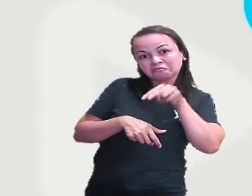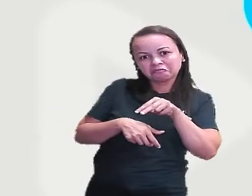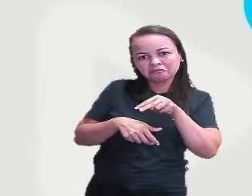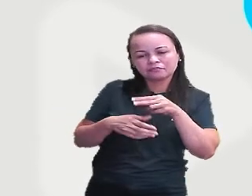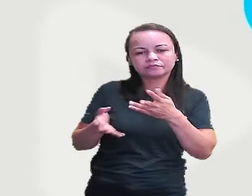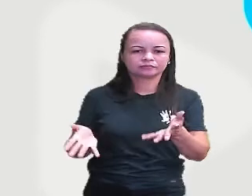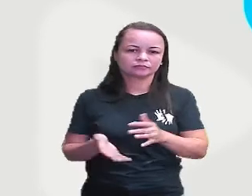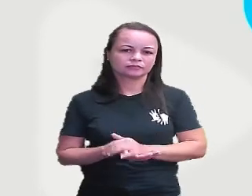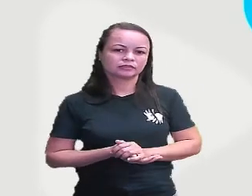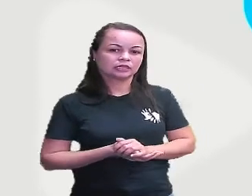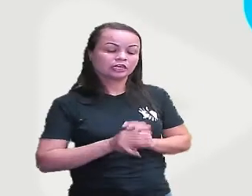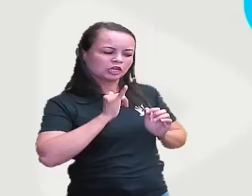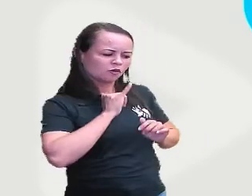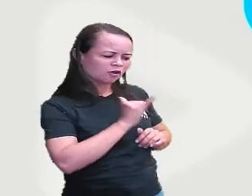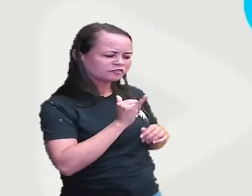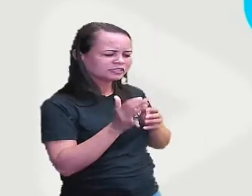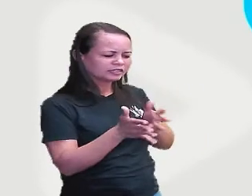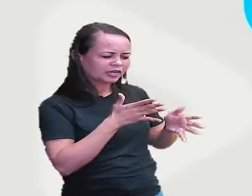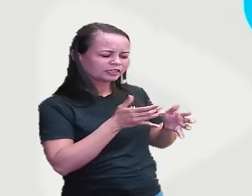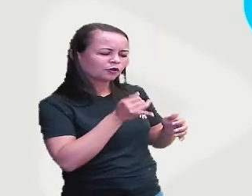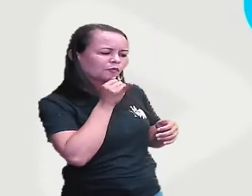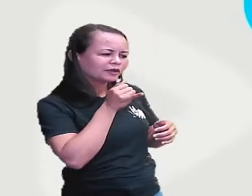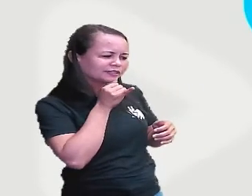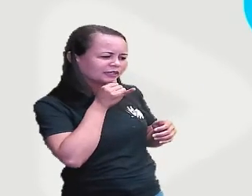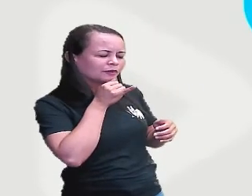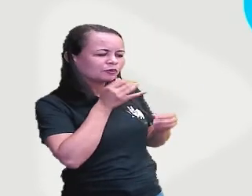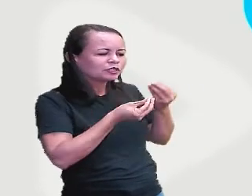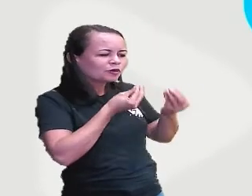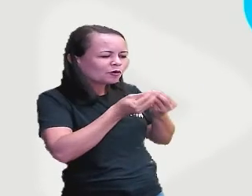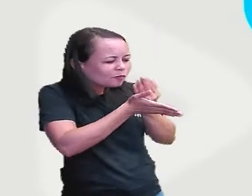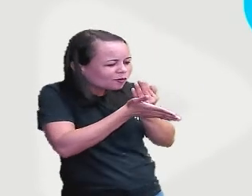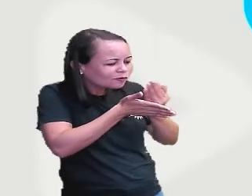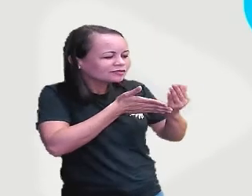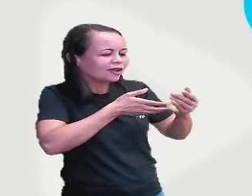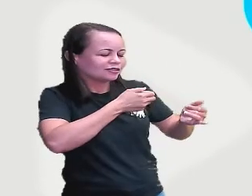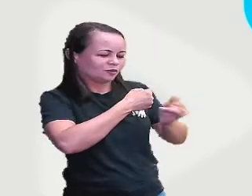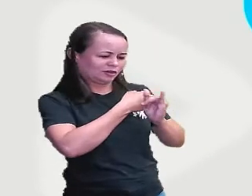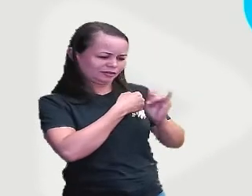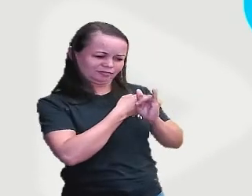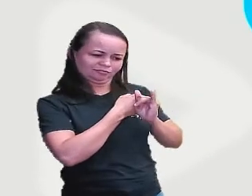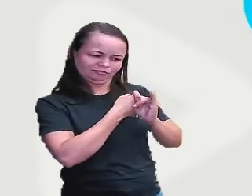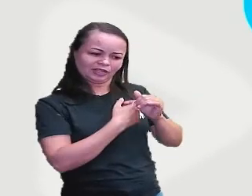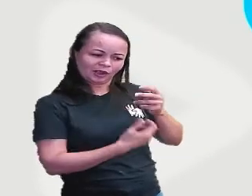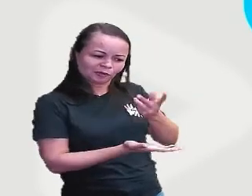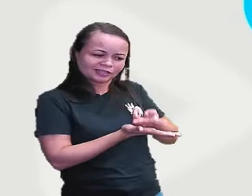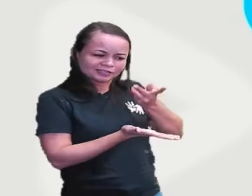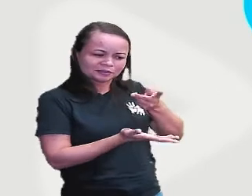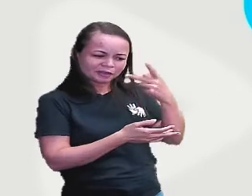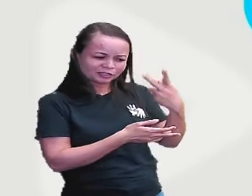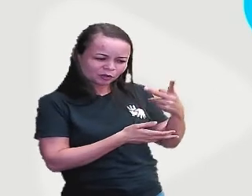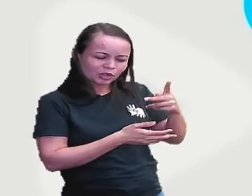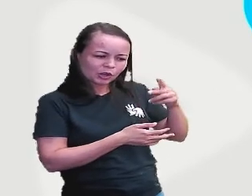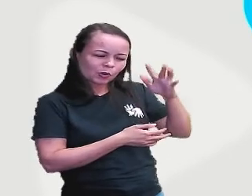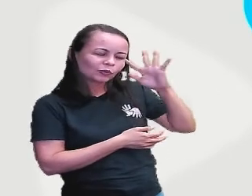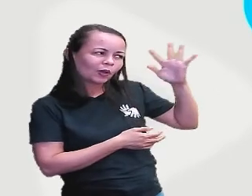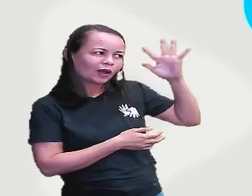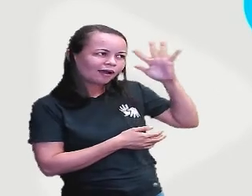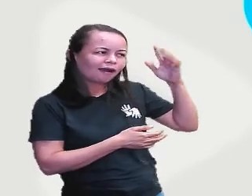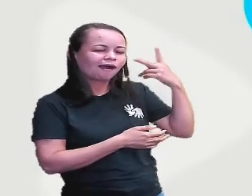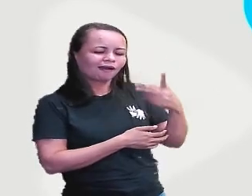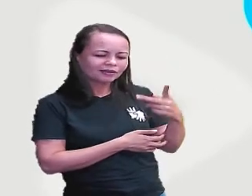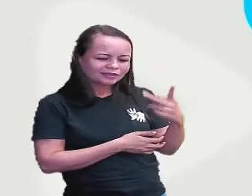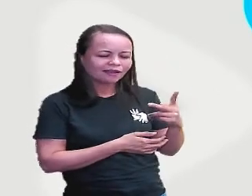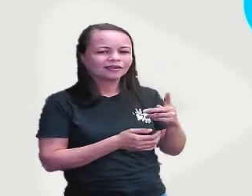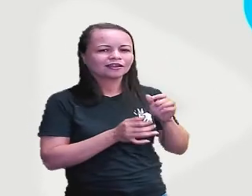para a Fabíola que ali estava um exemplo de como nasce uma crônica. Eu fatalmente usaria aquilo num dia de ideias distantes.